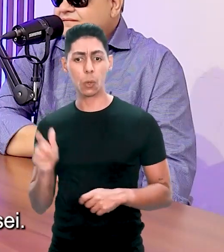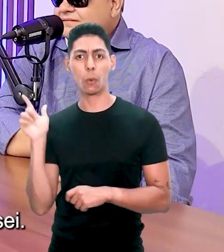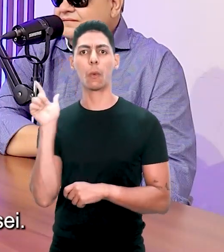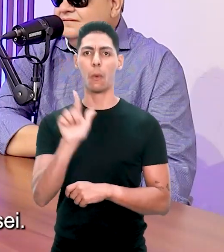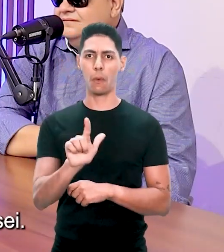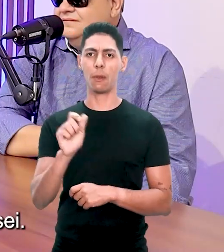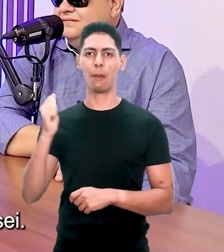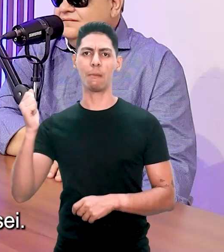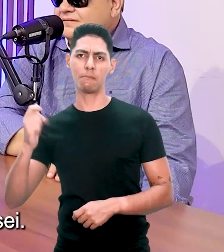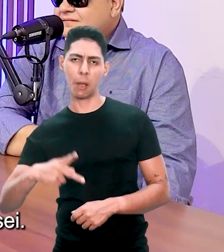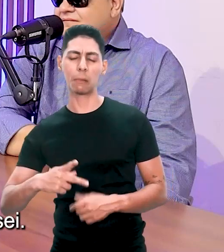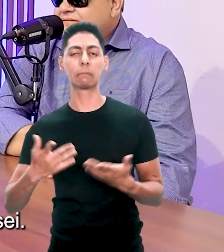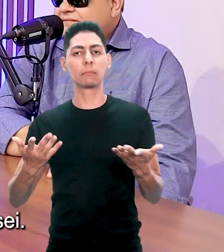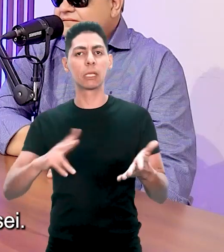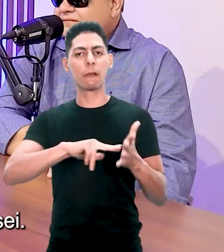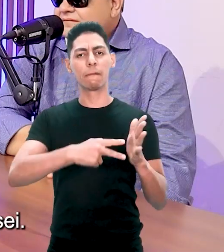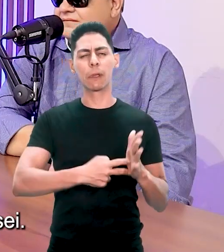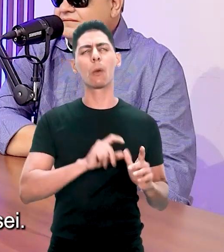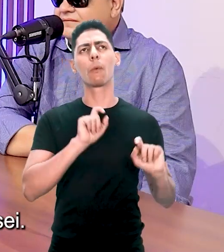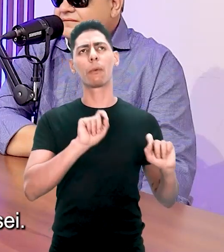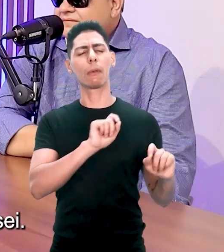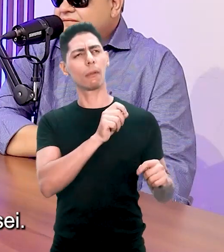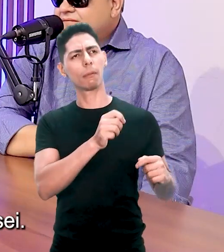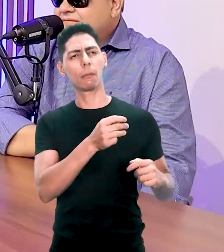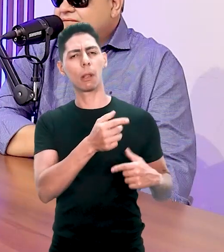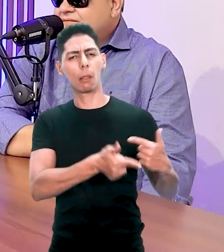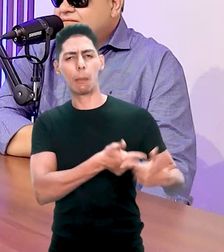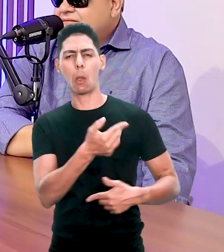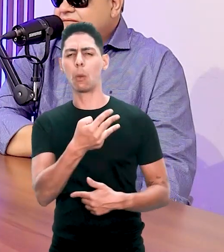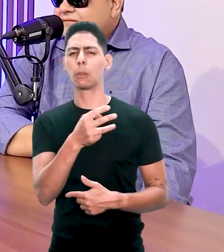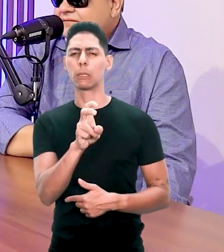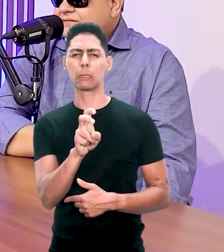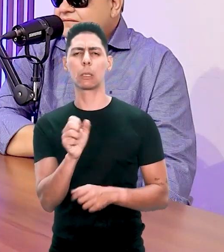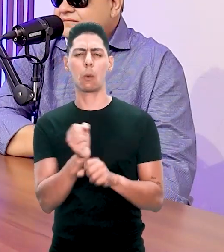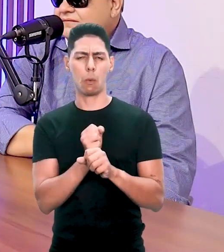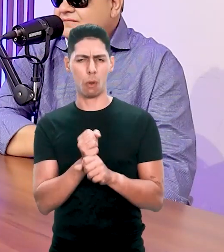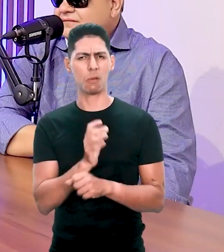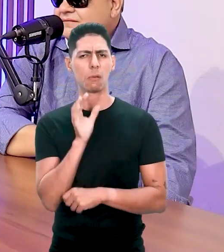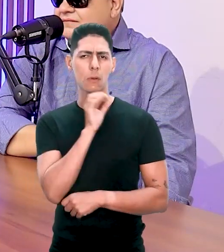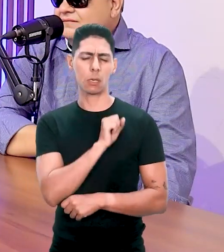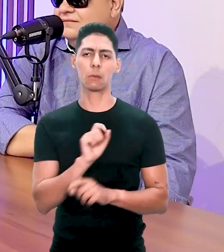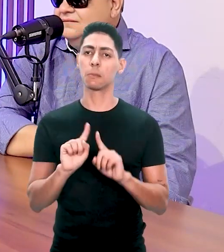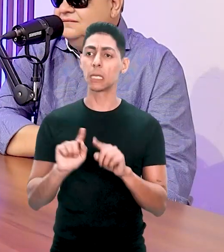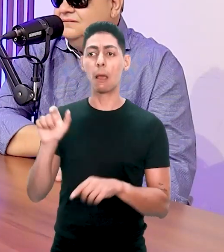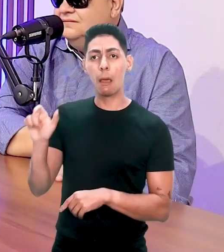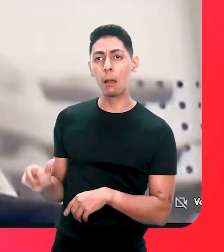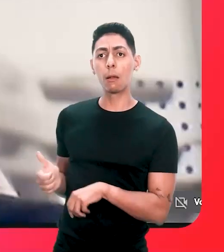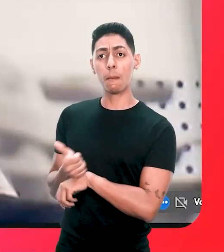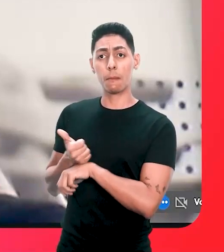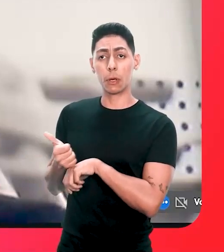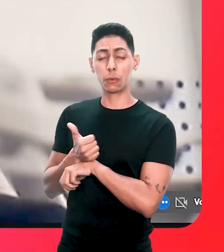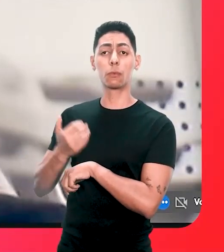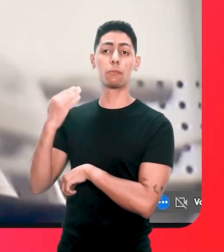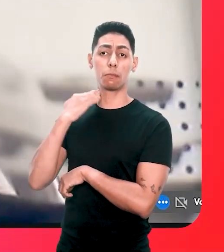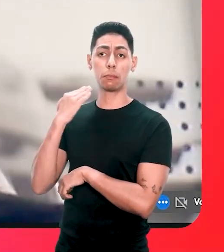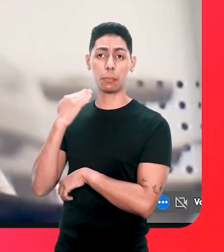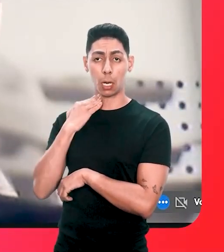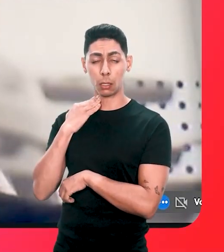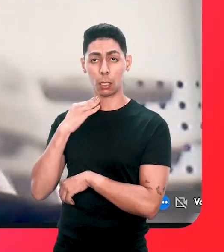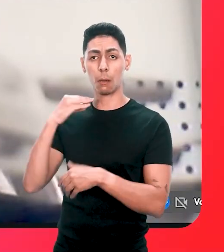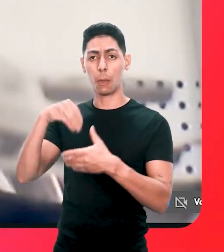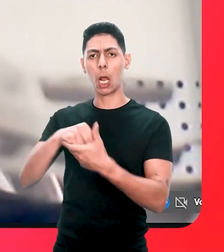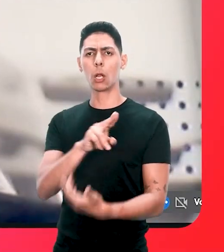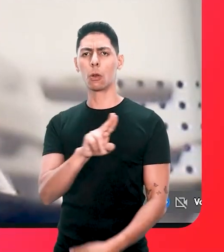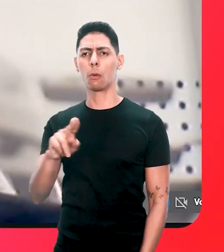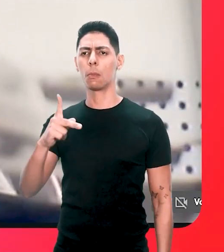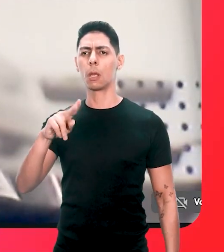aposentar, ou seja, trabalhou 30, sei lá, 35 anos, não sei, mas minha mãe era bancária do Banco da